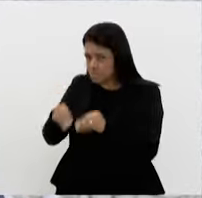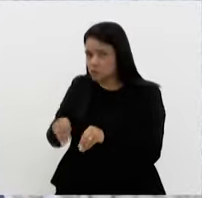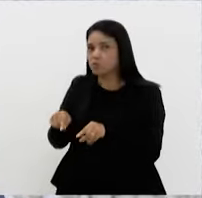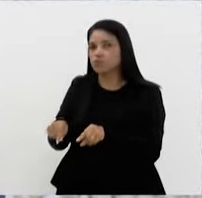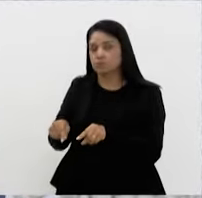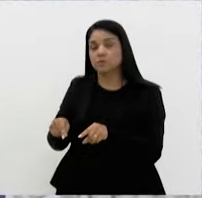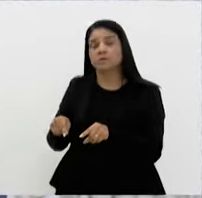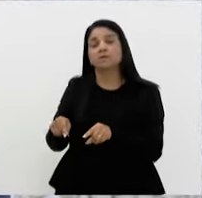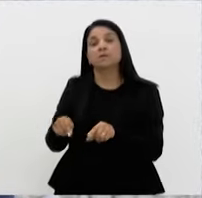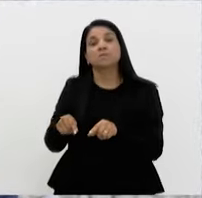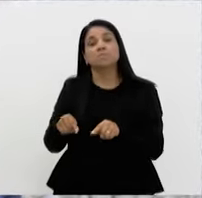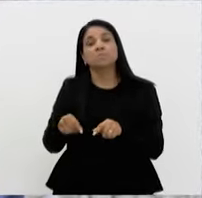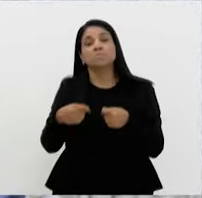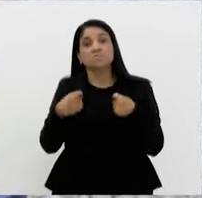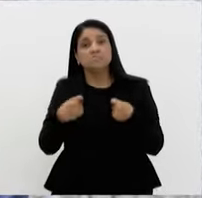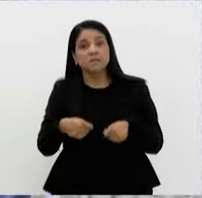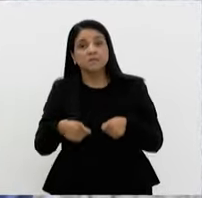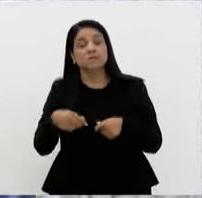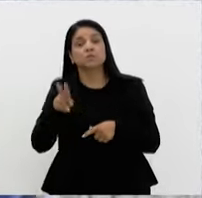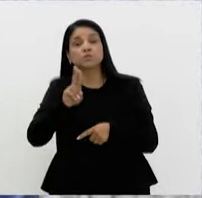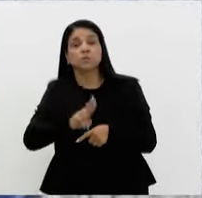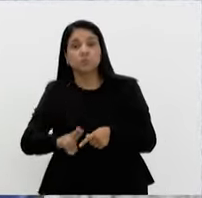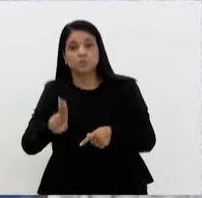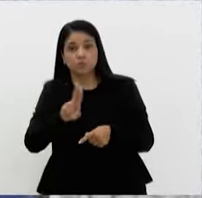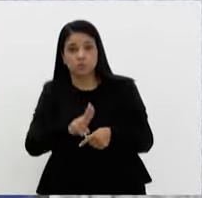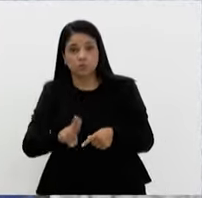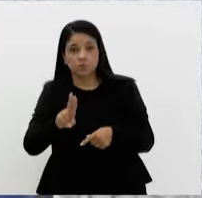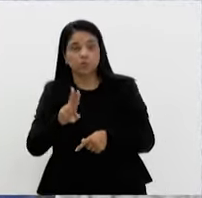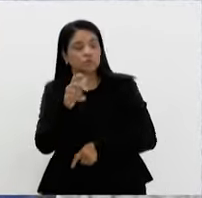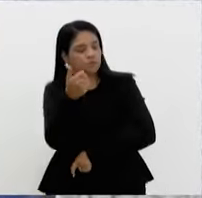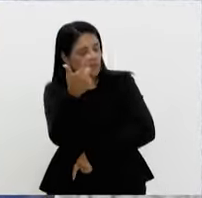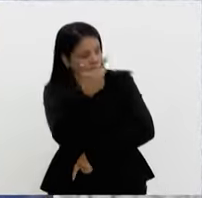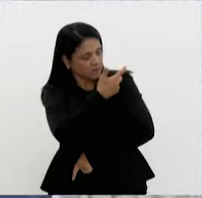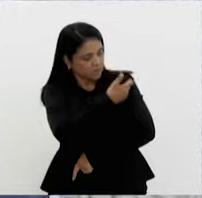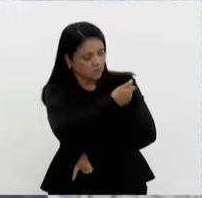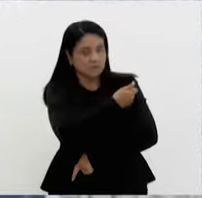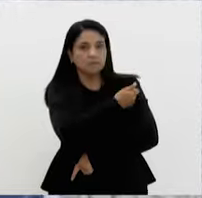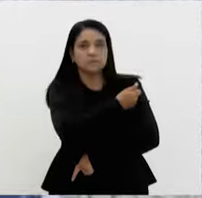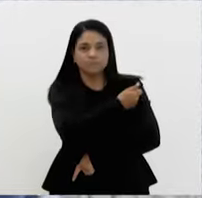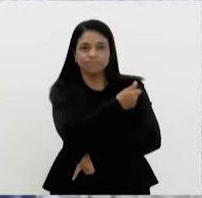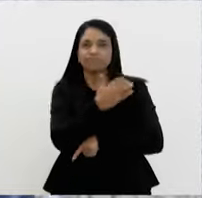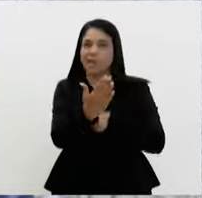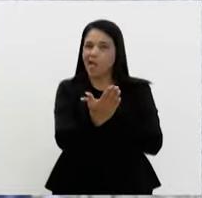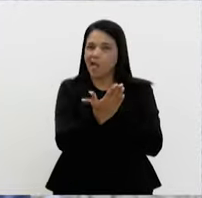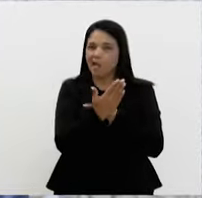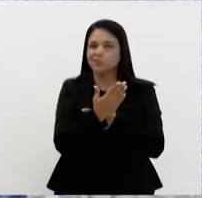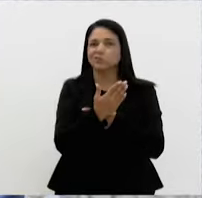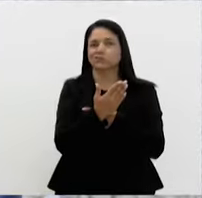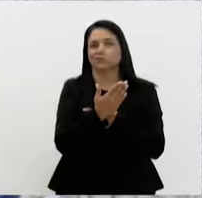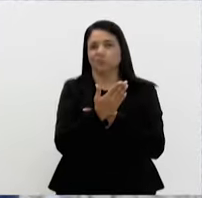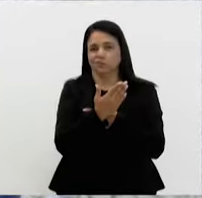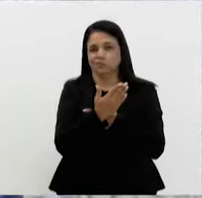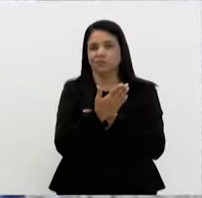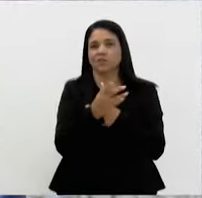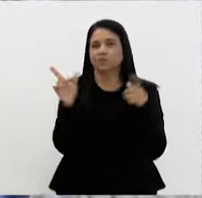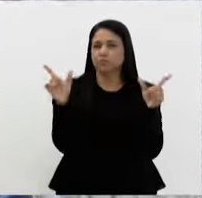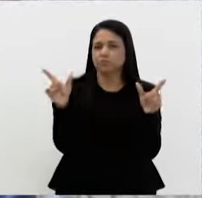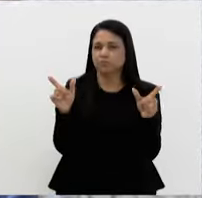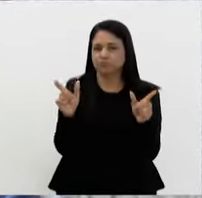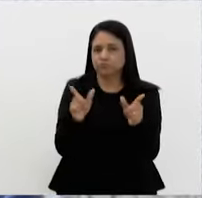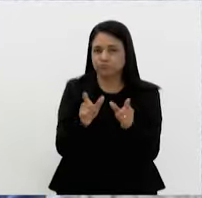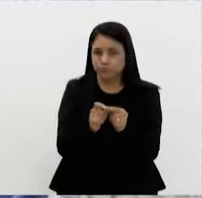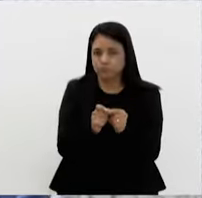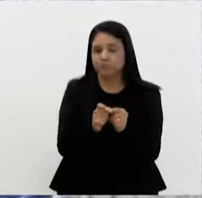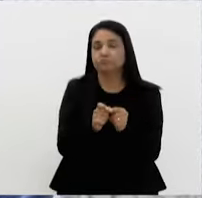mas, de uma certa forma, assim, o uso da vacina nos ajuda a fazer com que a gente possa diminuir cada vez